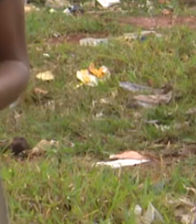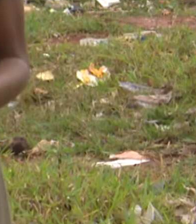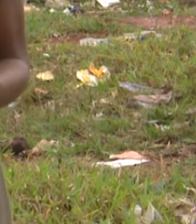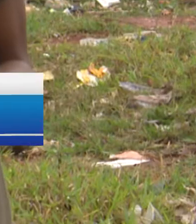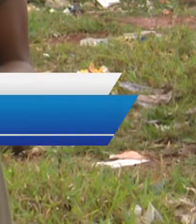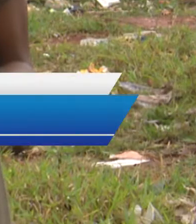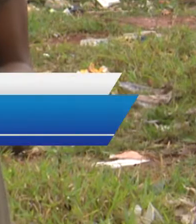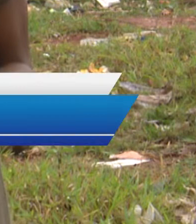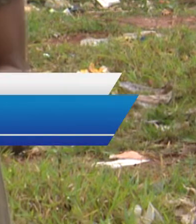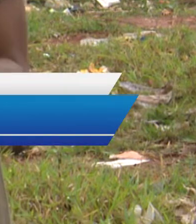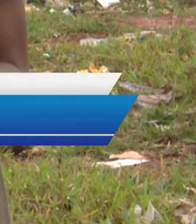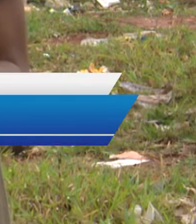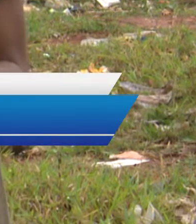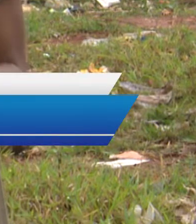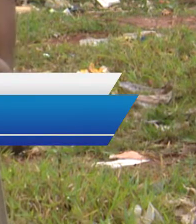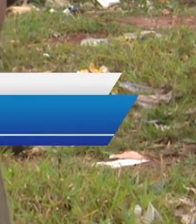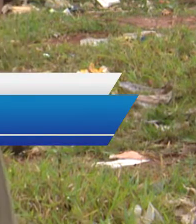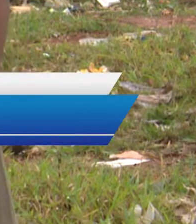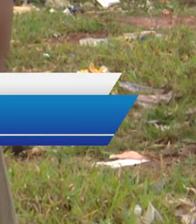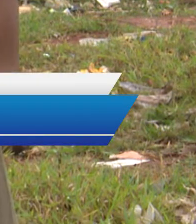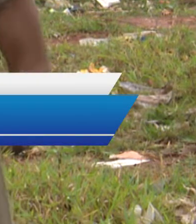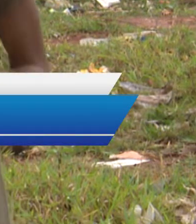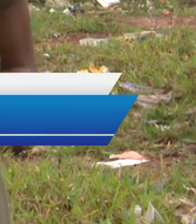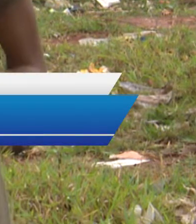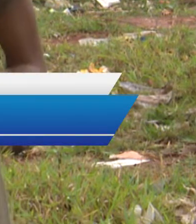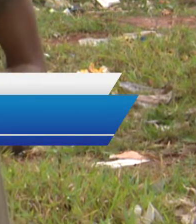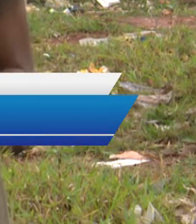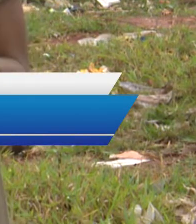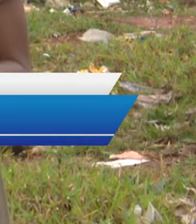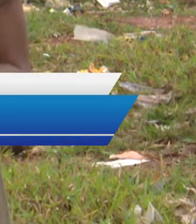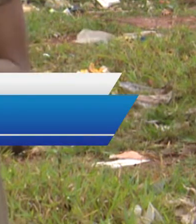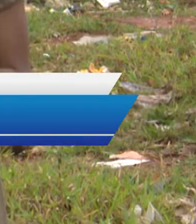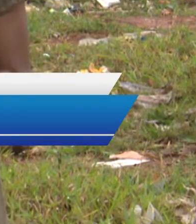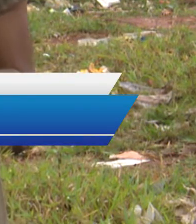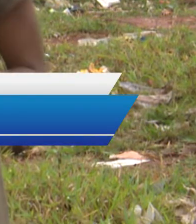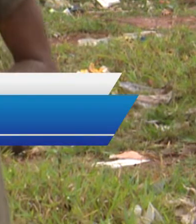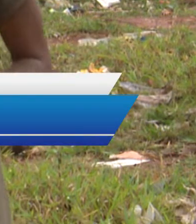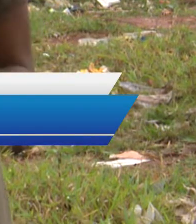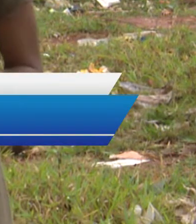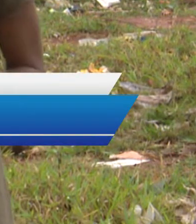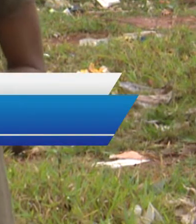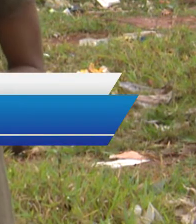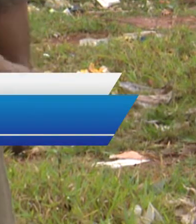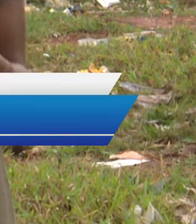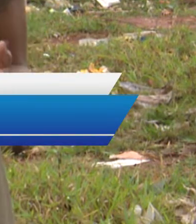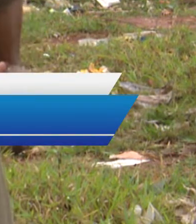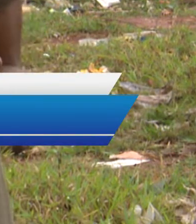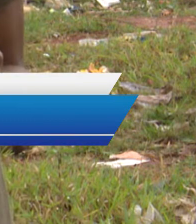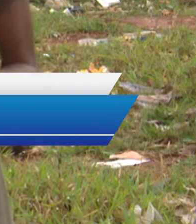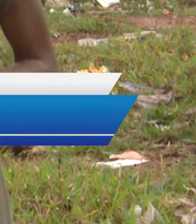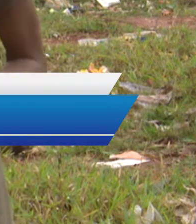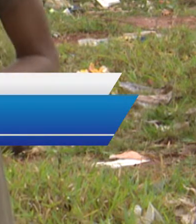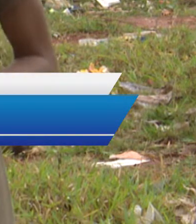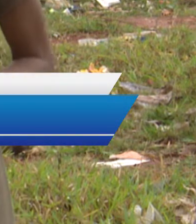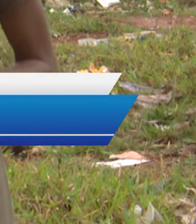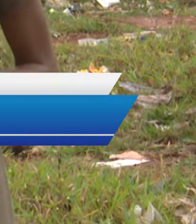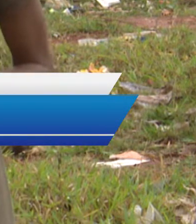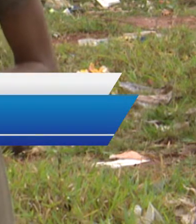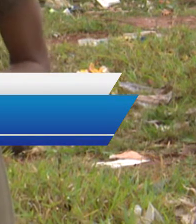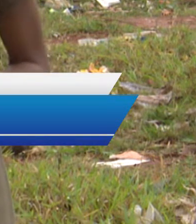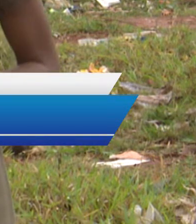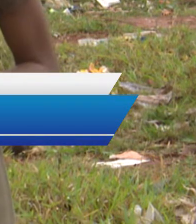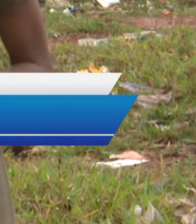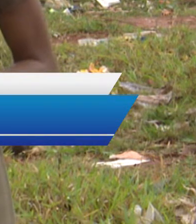após o pedido do vereador a prefeitura envia o caminhões para fazer a limpeza dos locais indicados do requerimento agora é